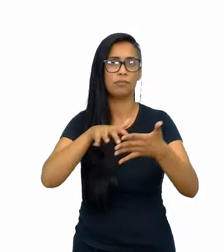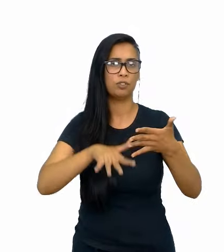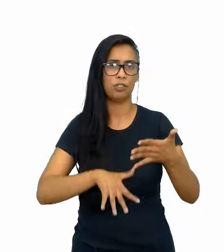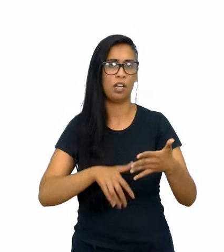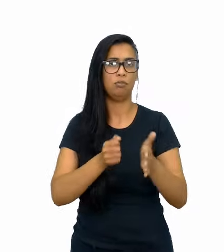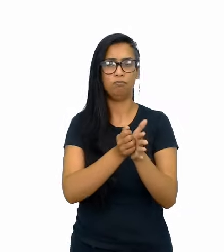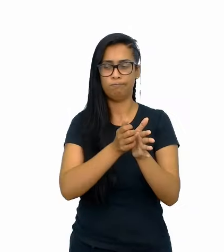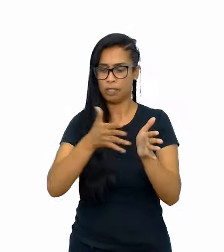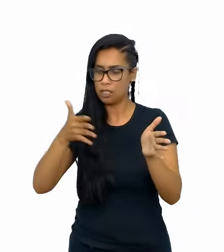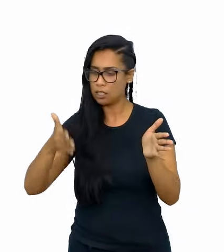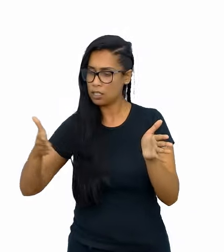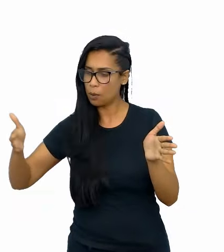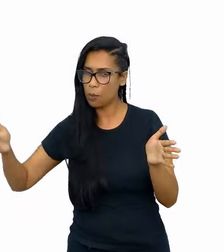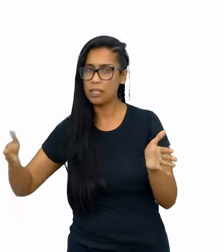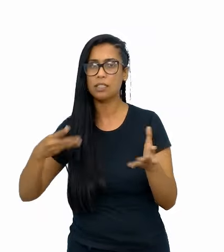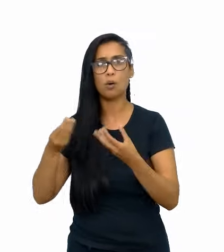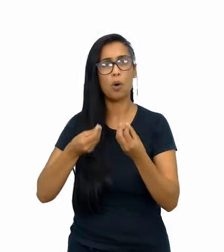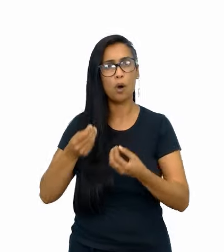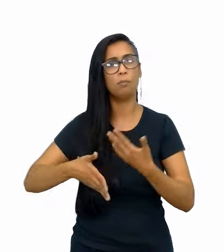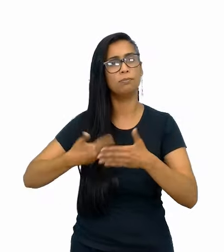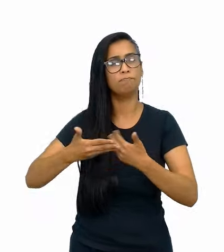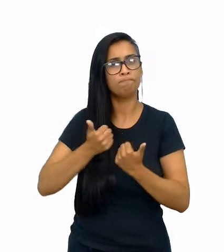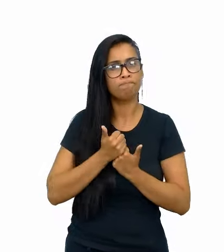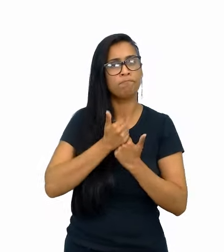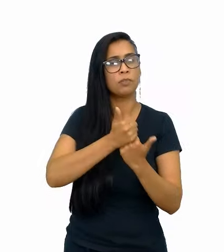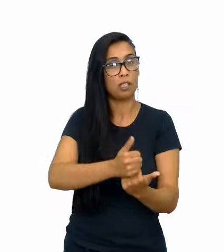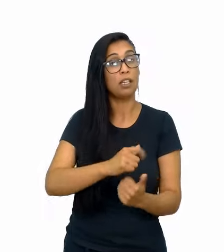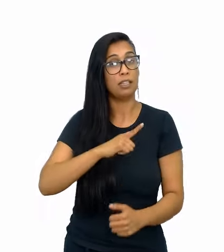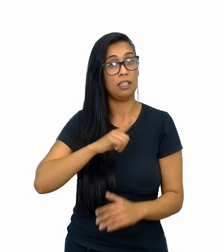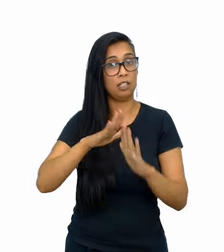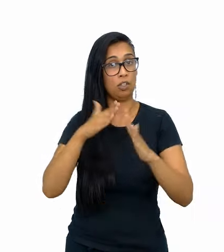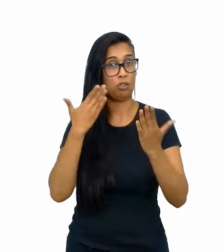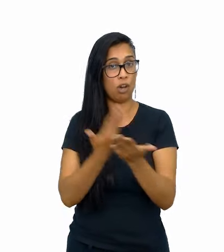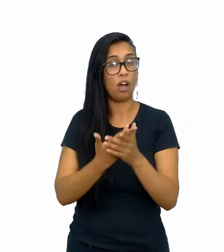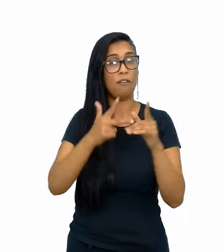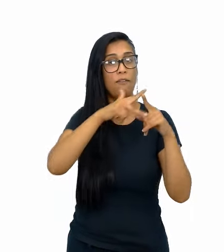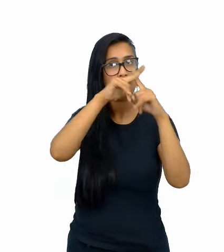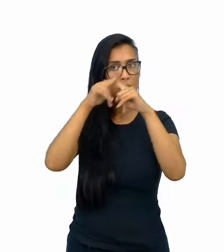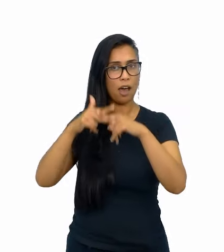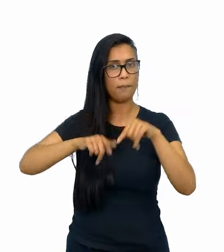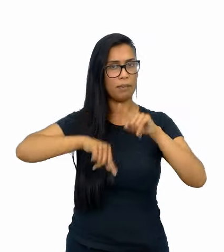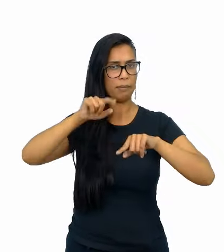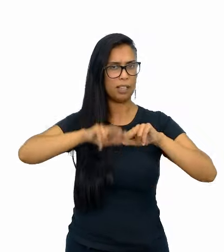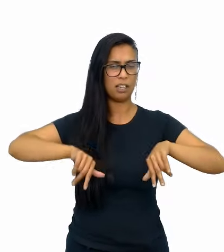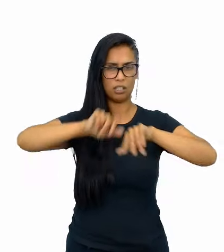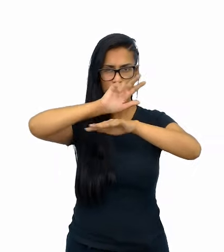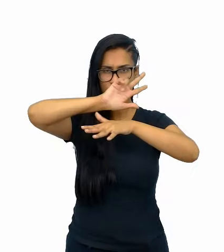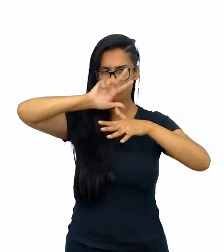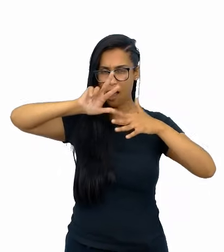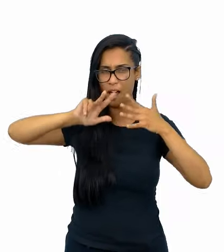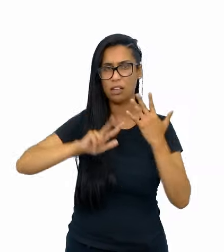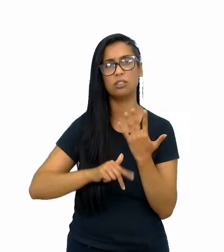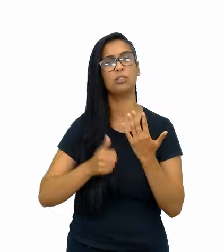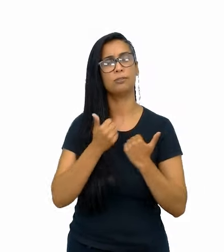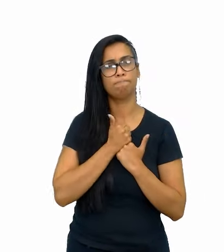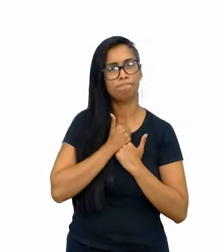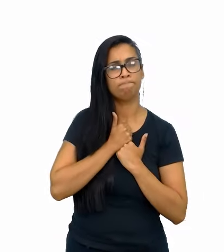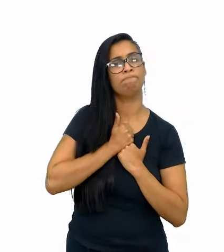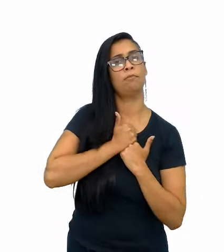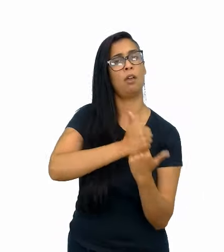da sequência. Nós temos nas escolas inúmeras ferramentas que nos apoiam nesse sentido, e também